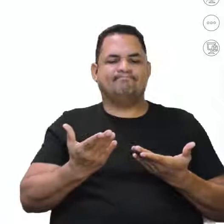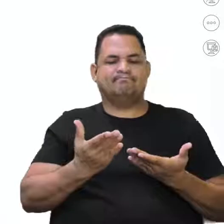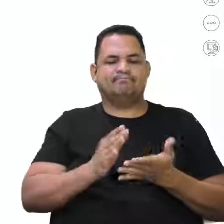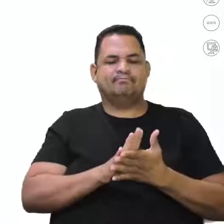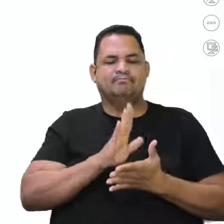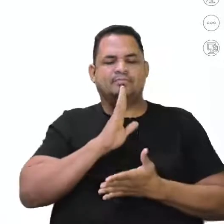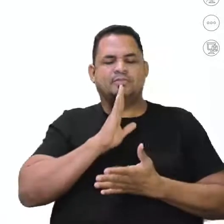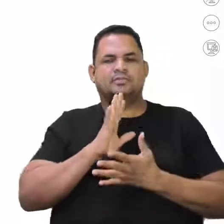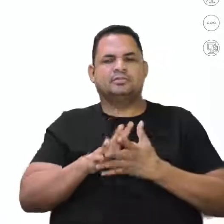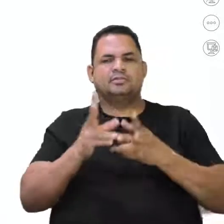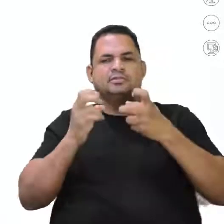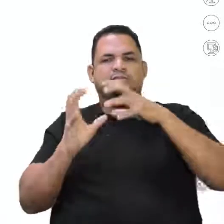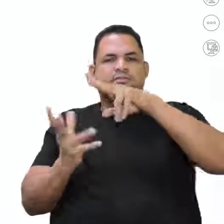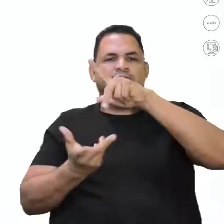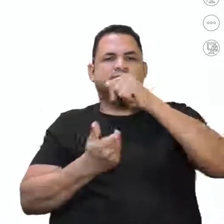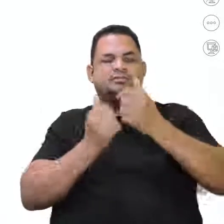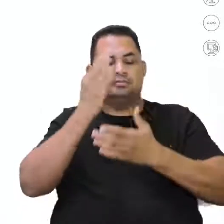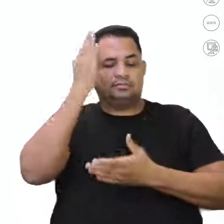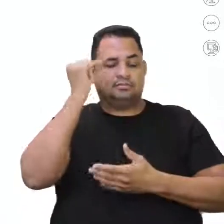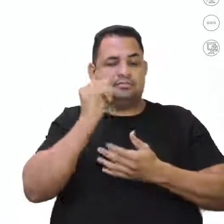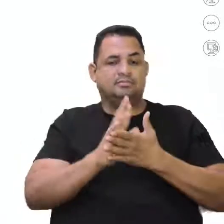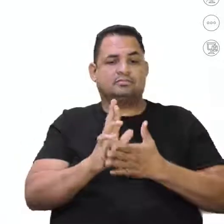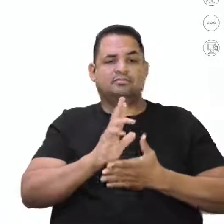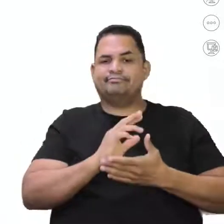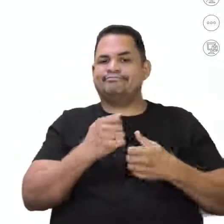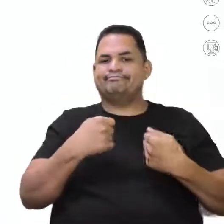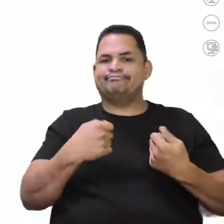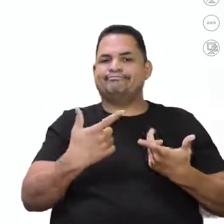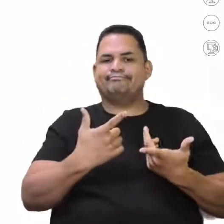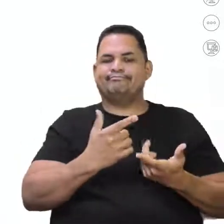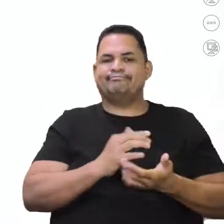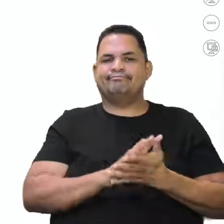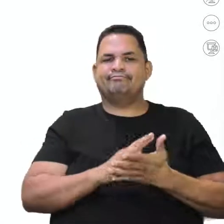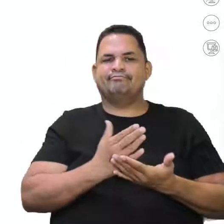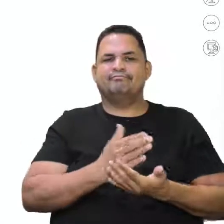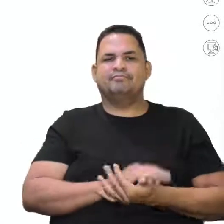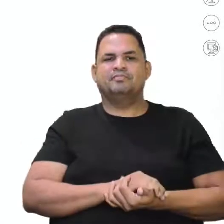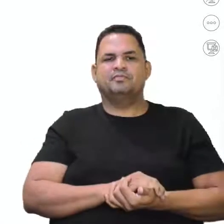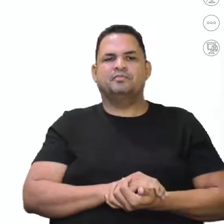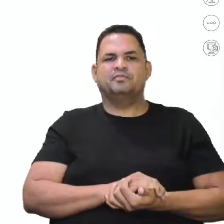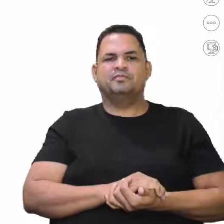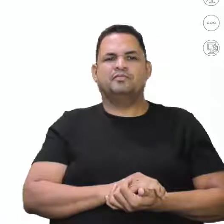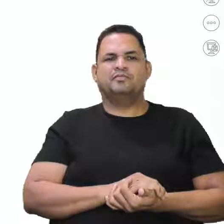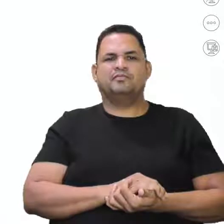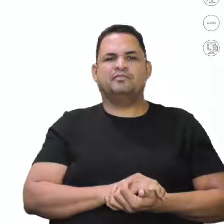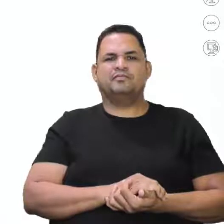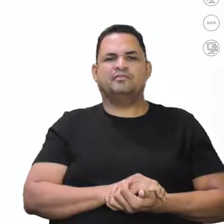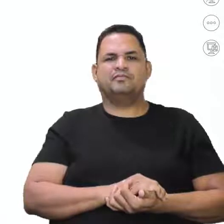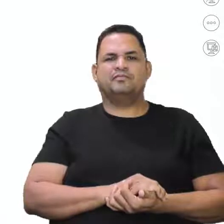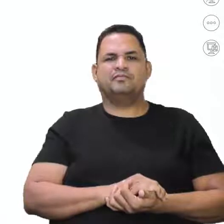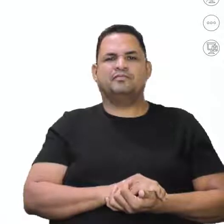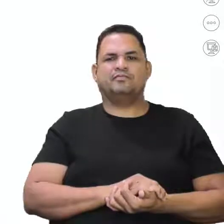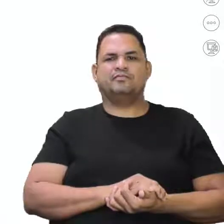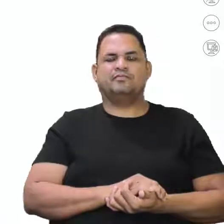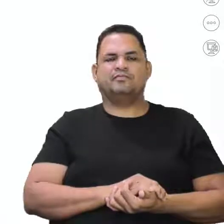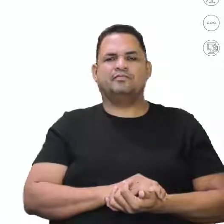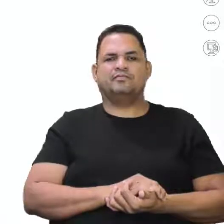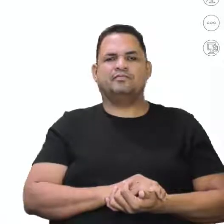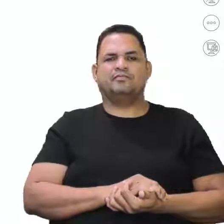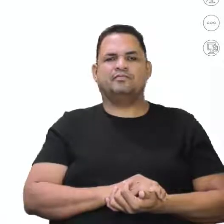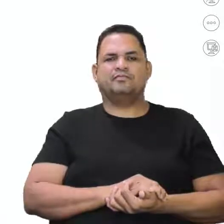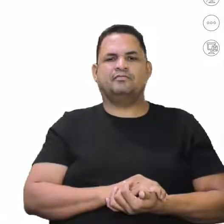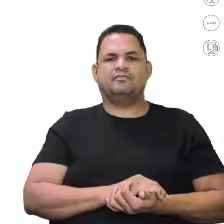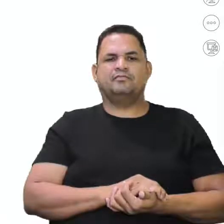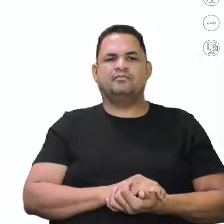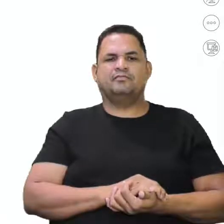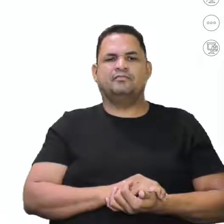de conhecimento de mundo, eu saber responder isso sem ler o texto, né, gente? Mas vamos lá. But all this doesn't explain why you fall in